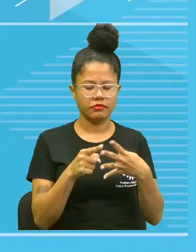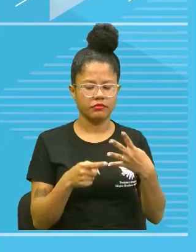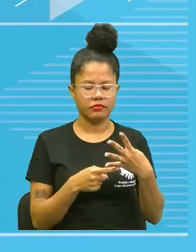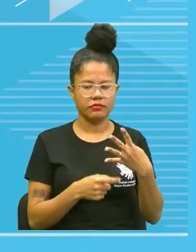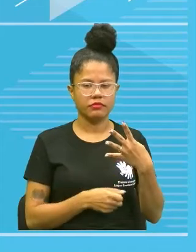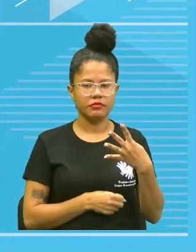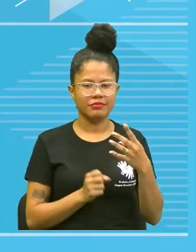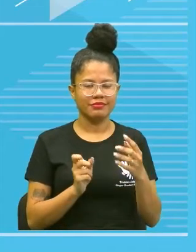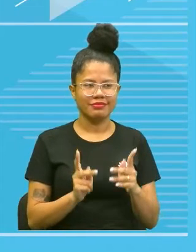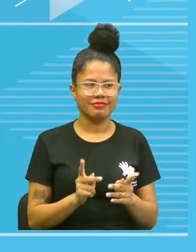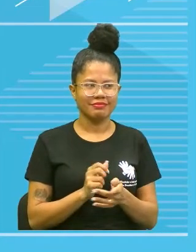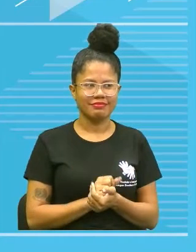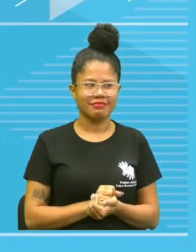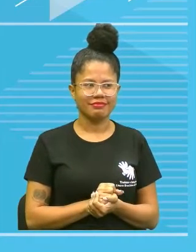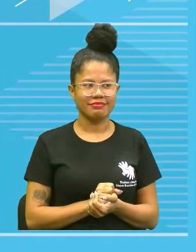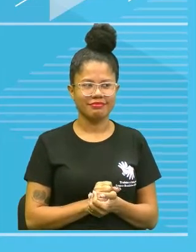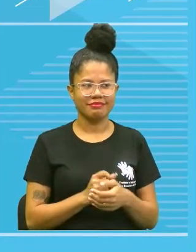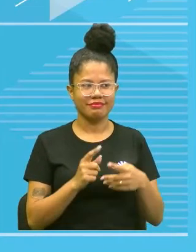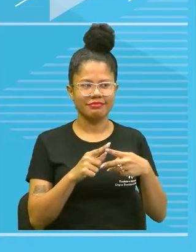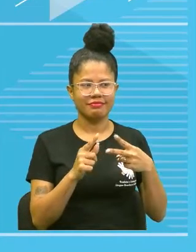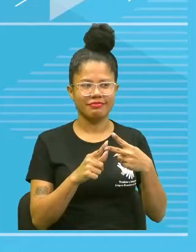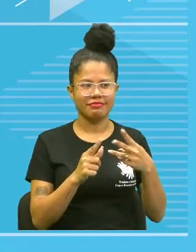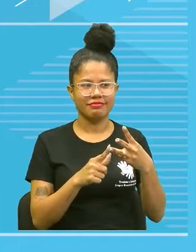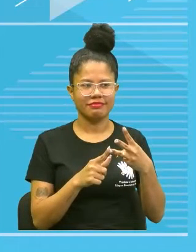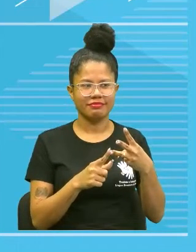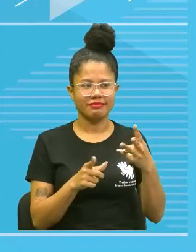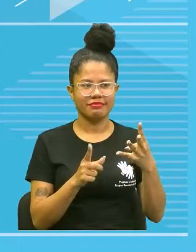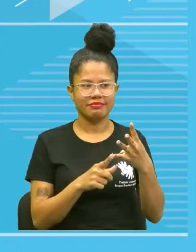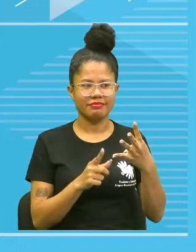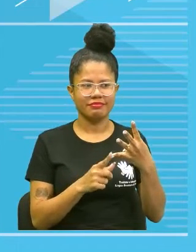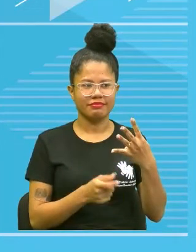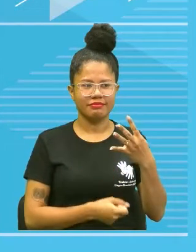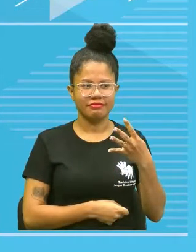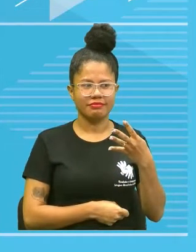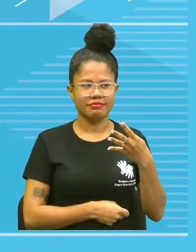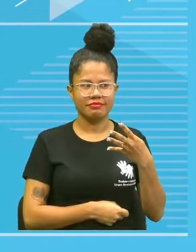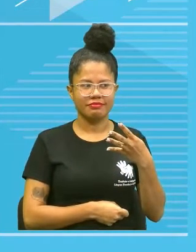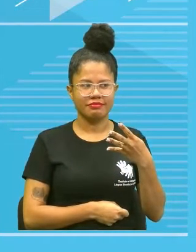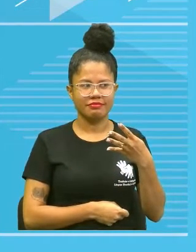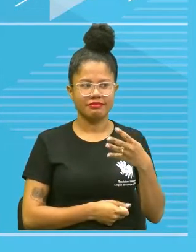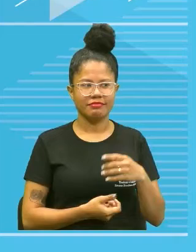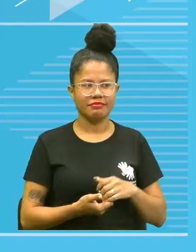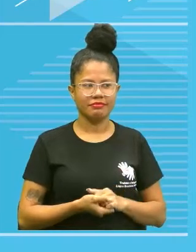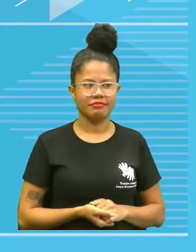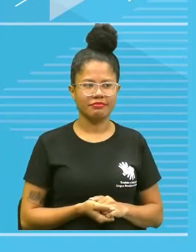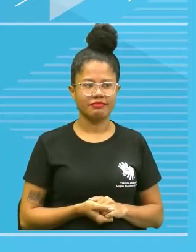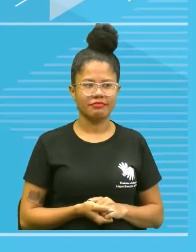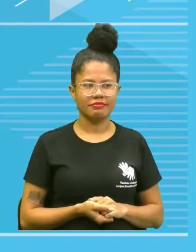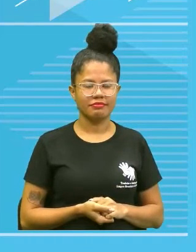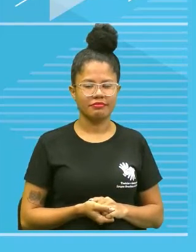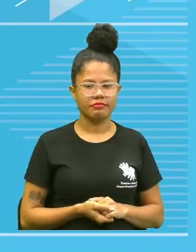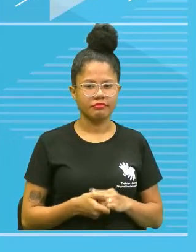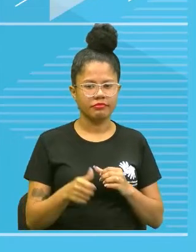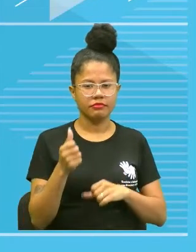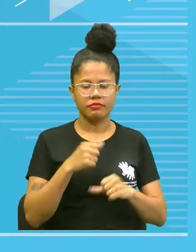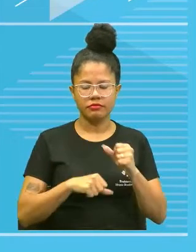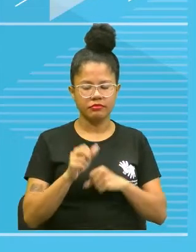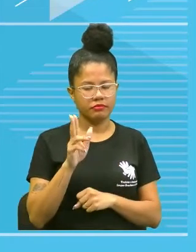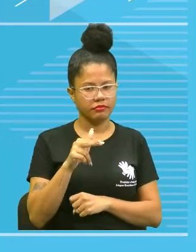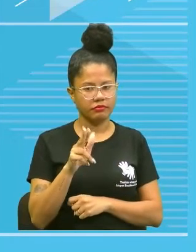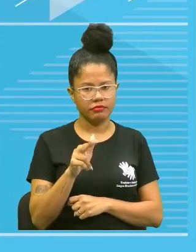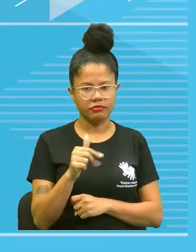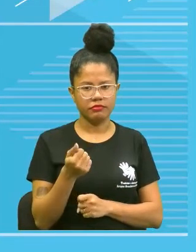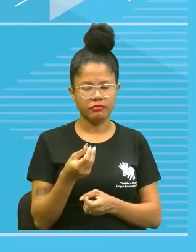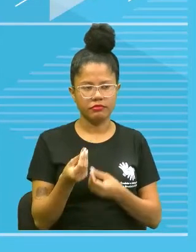etapas, ok? Expansão isotérmica, expansão adiabática, compressão isotérmica, depois uma compressão adiabática. Não muda nunca e nem muda